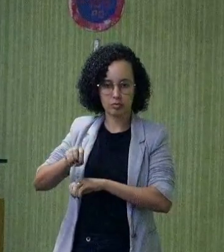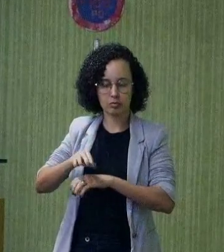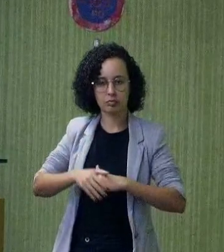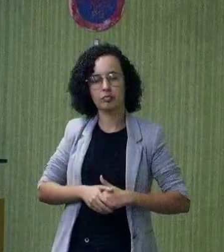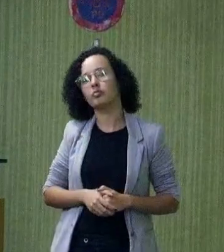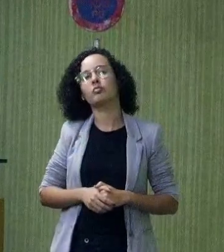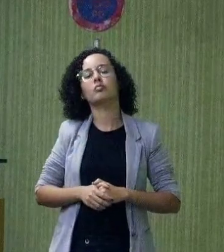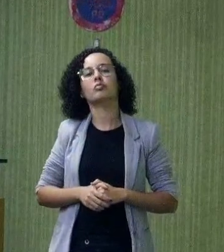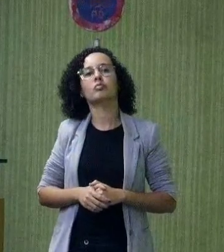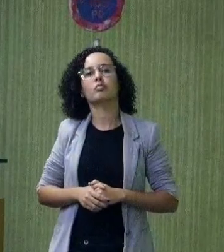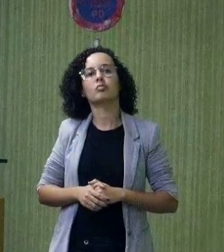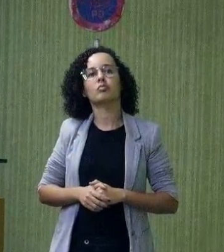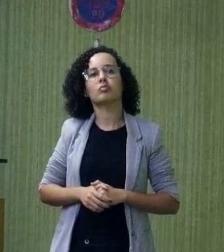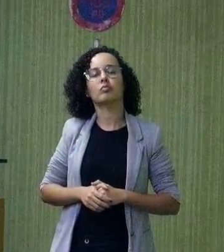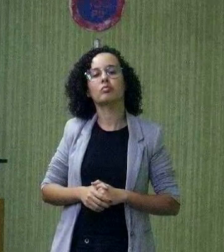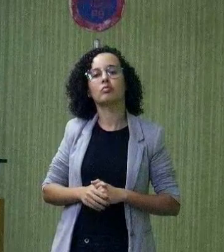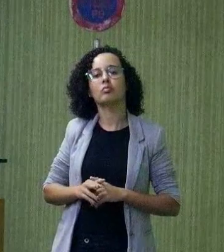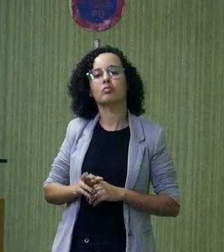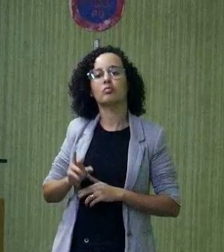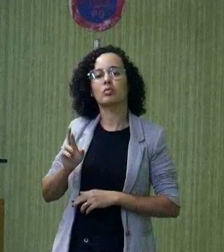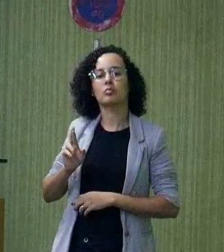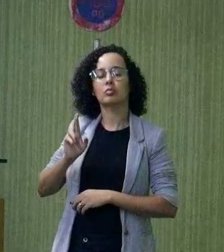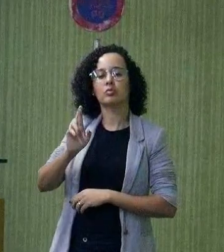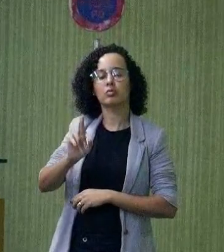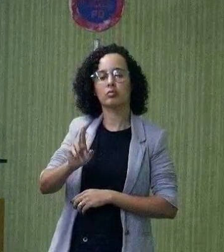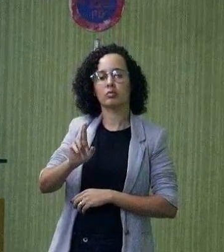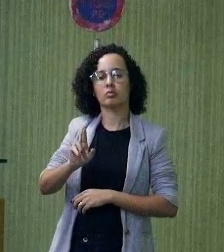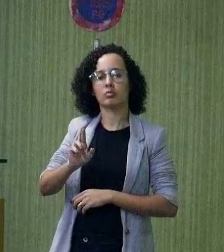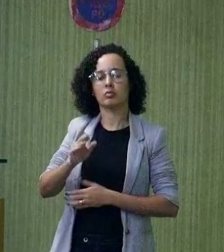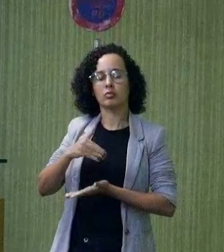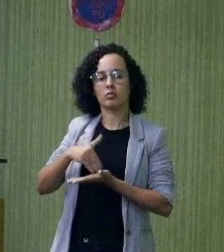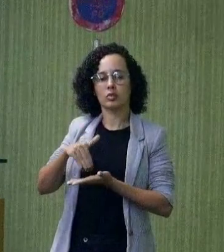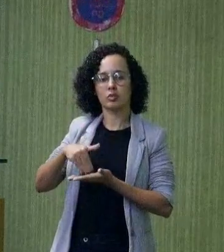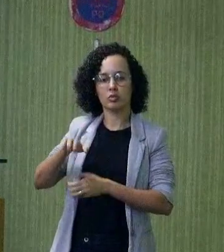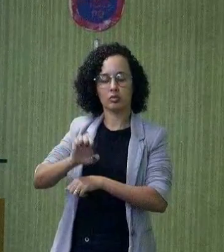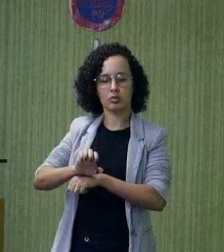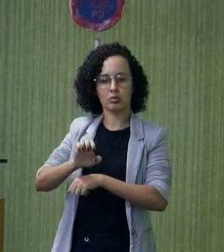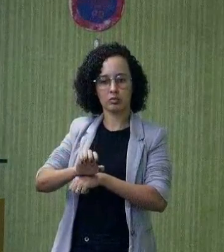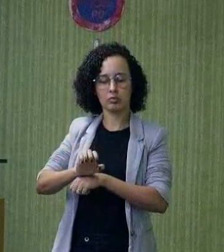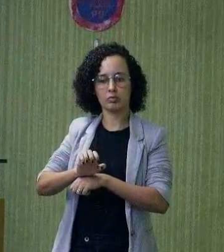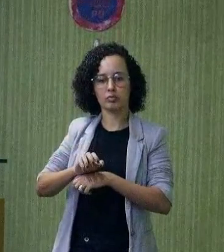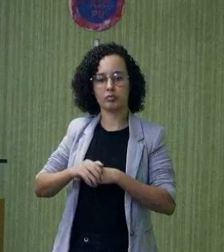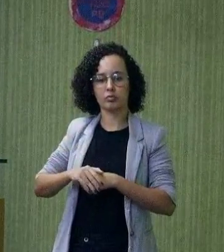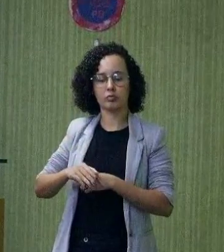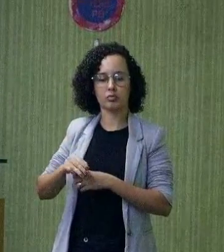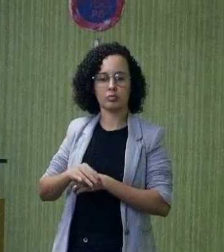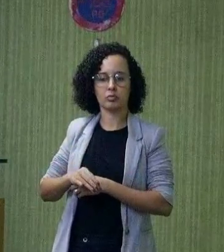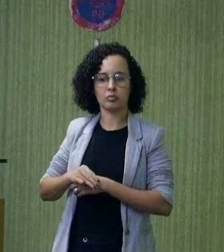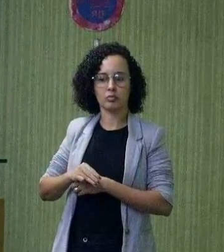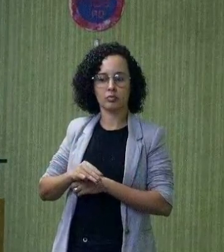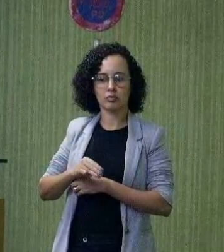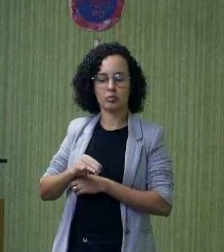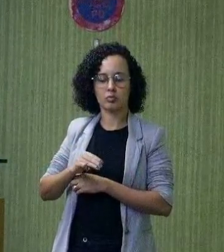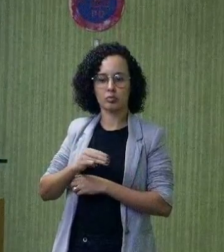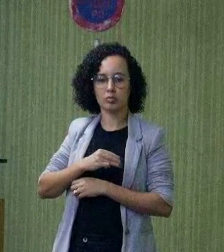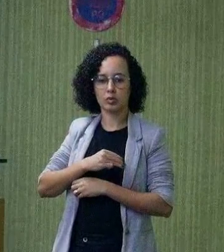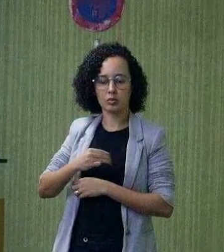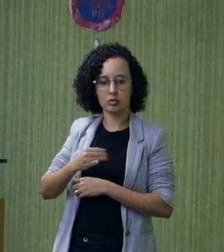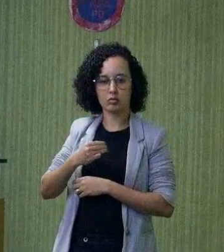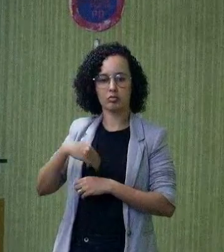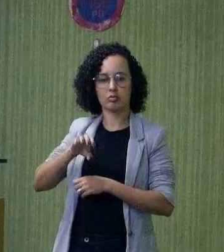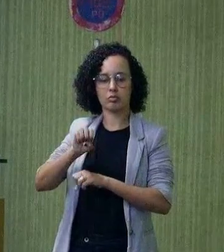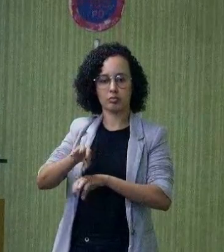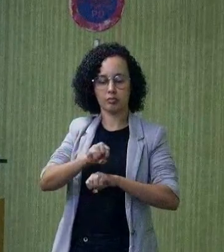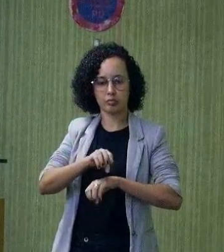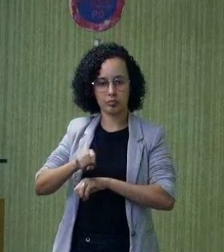representações dos secretários estaduais e municipais de educação pelo foned pelo unm que são as representações dos